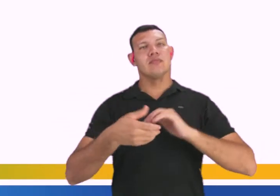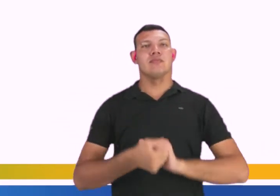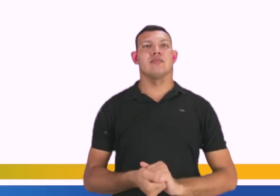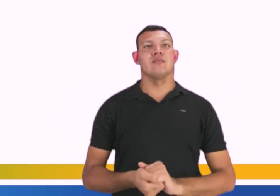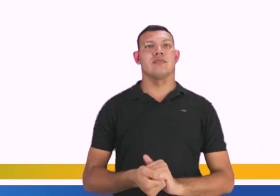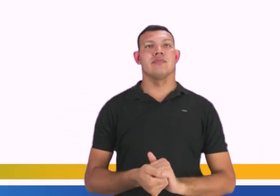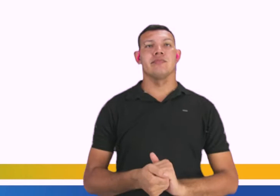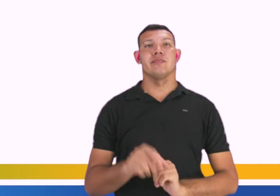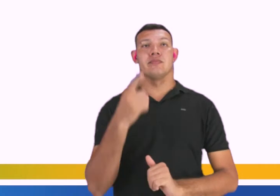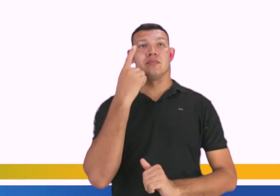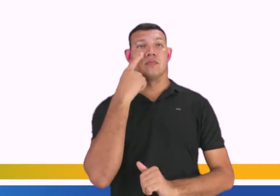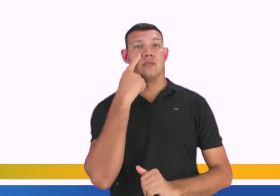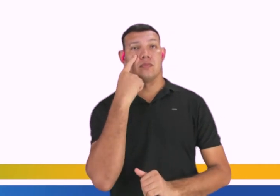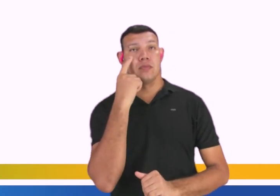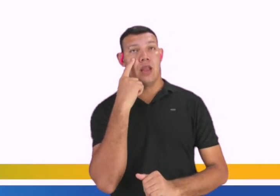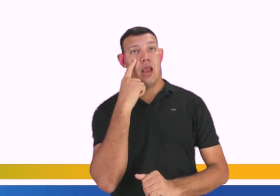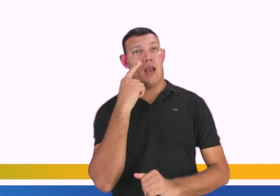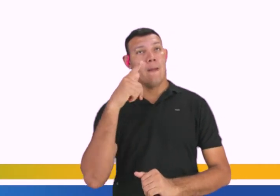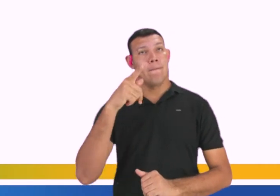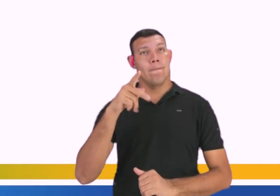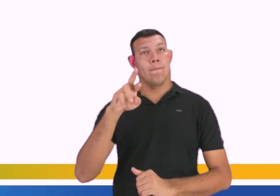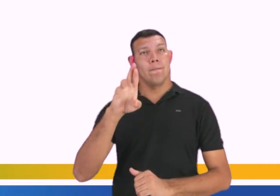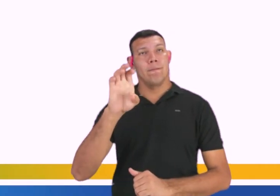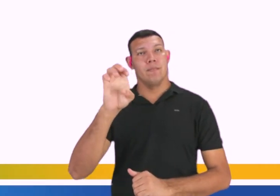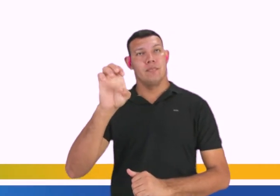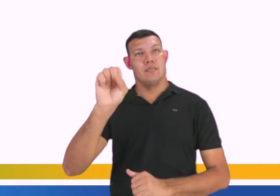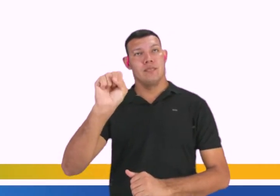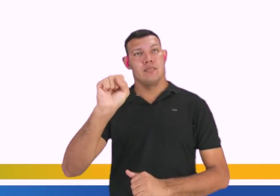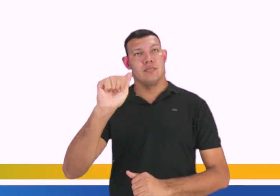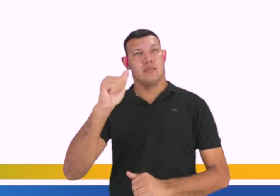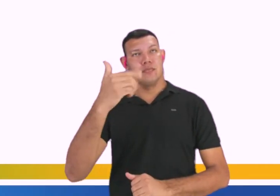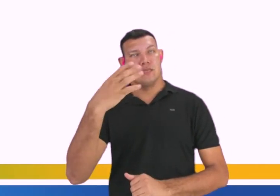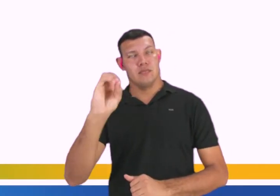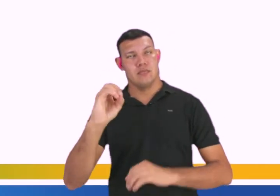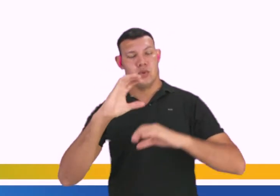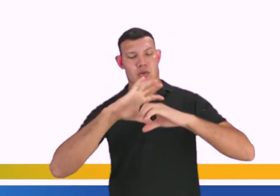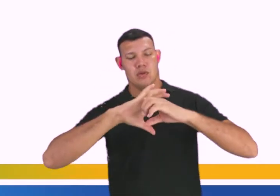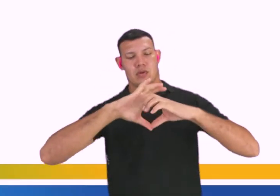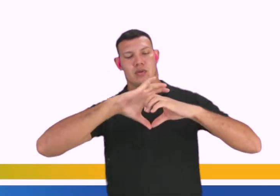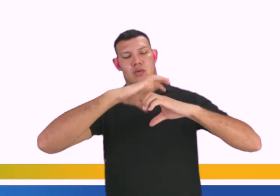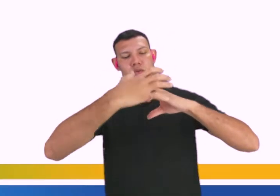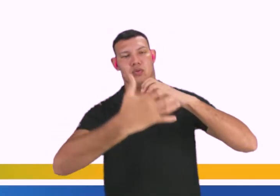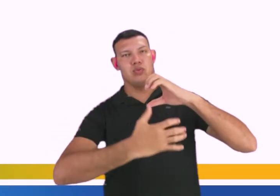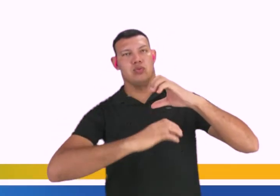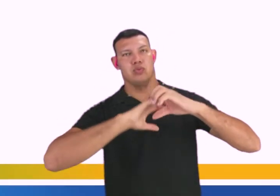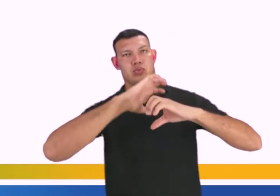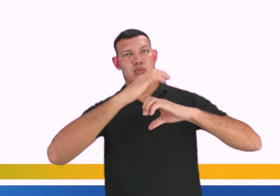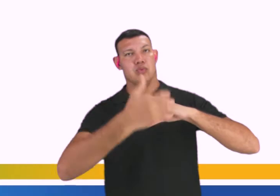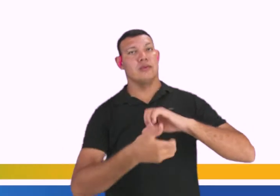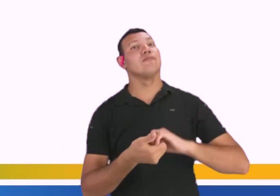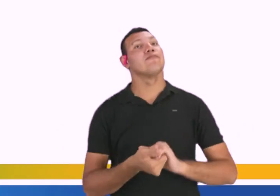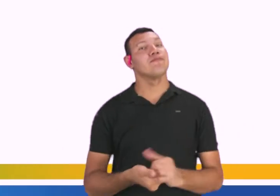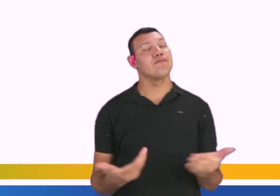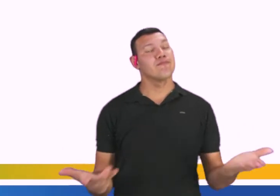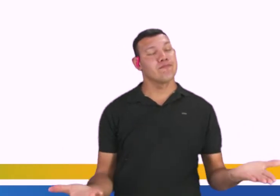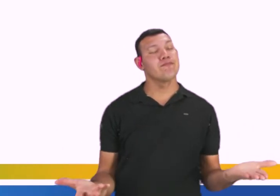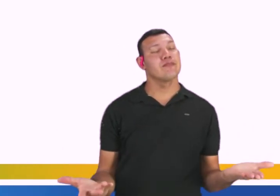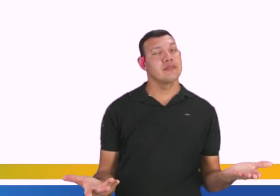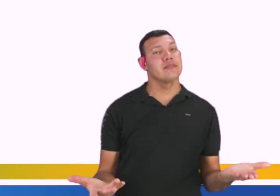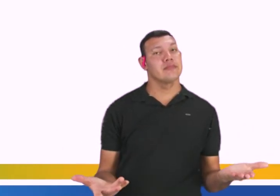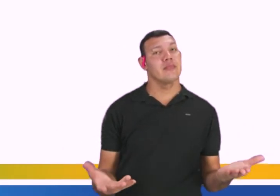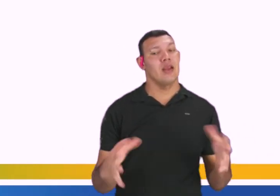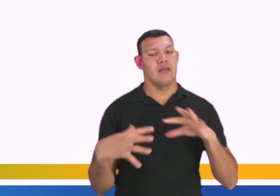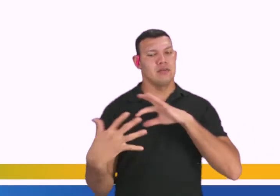E aí tem a pressão atmosférica. Essa pressão aqui, todos nós estamos submetidos a ela pelo fato de estarmos na